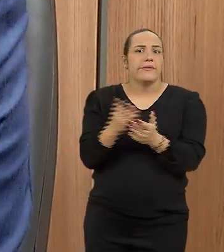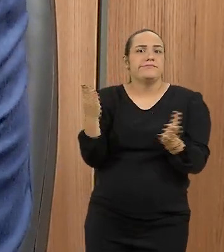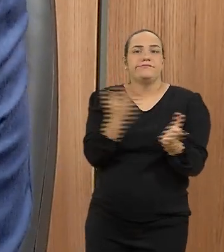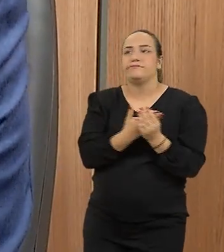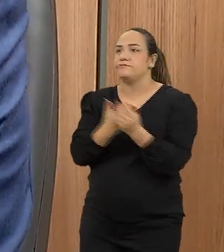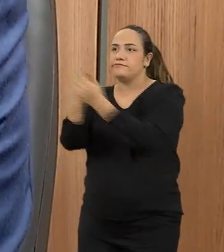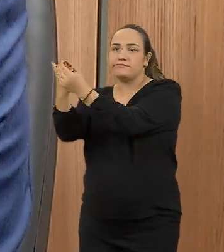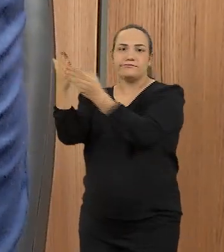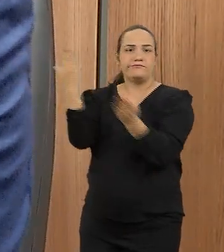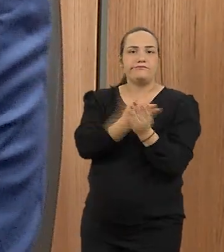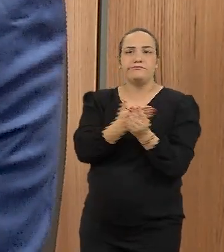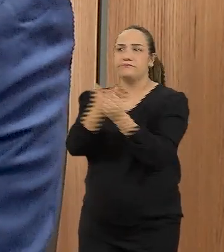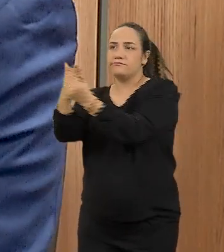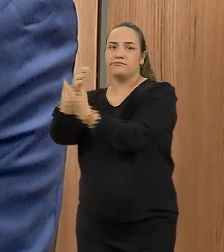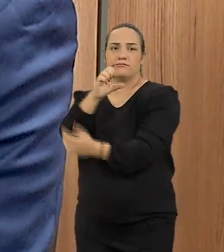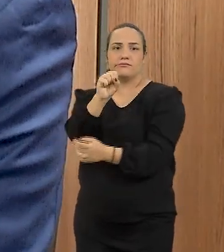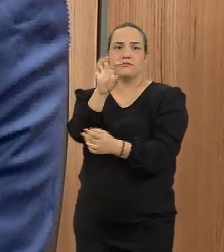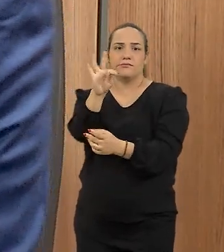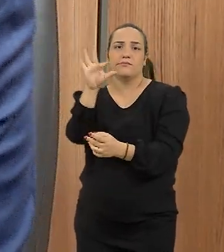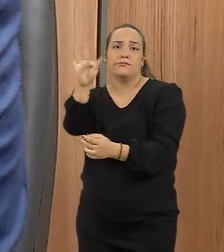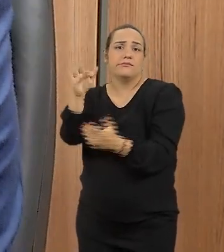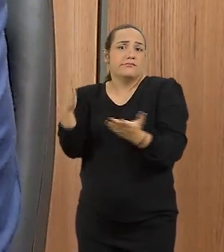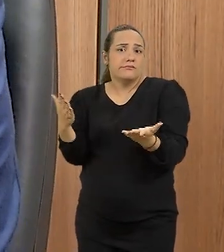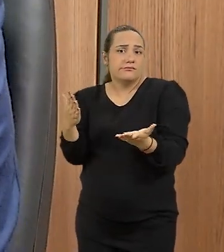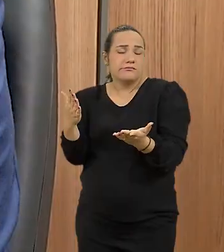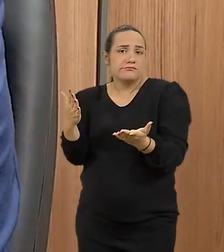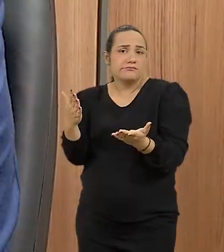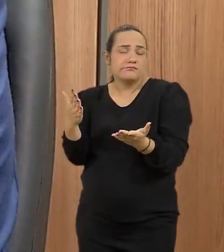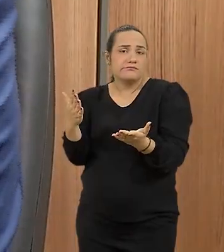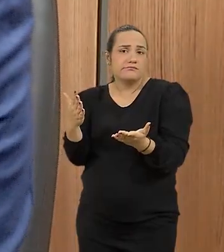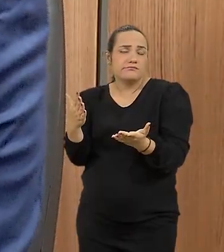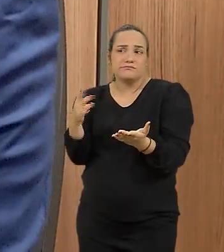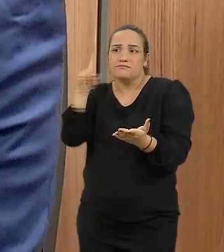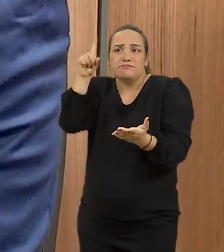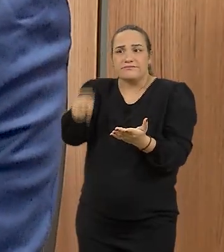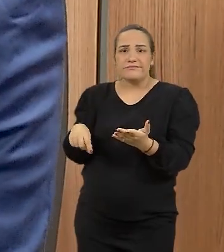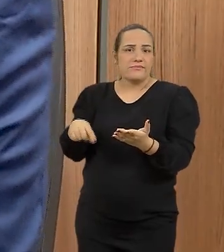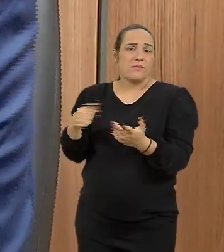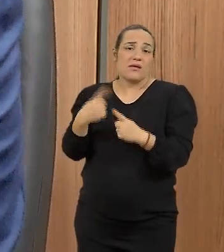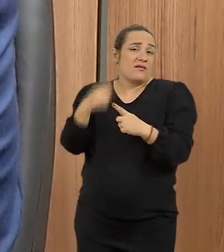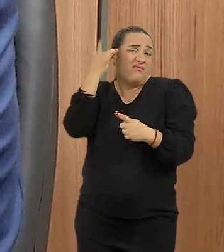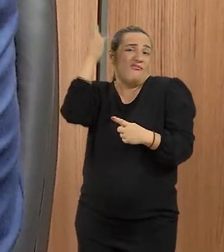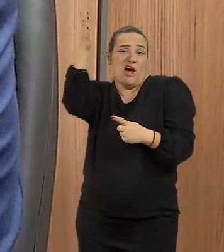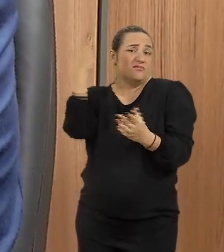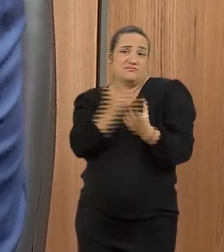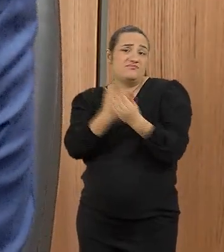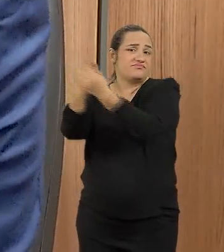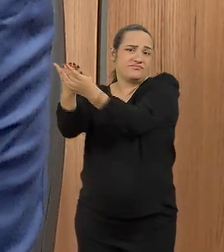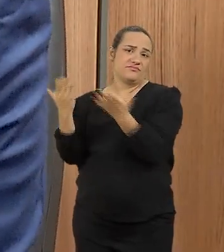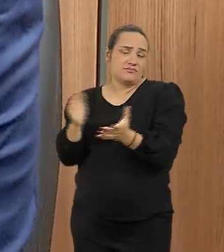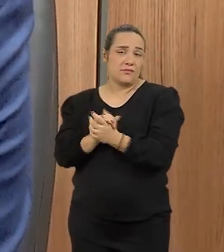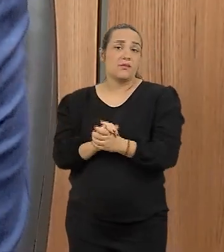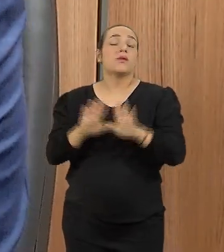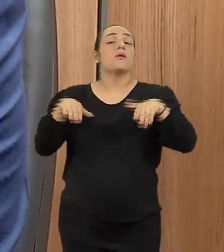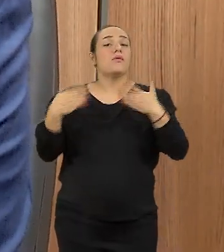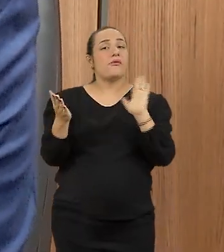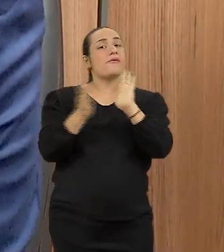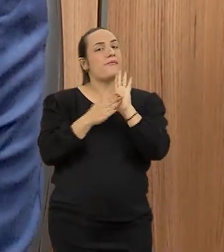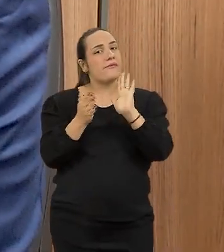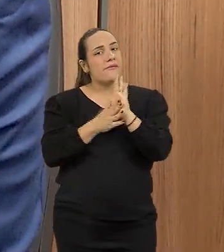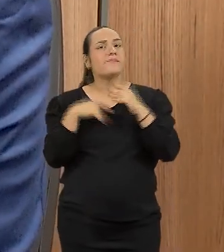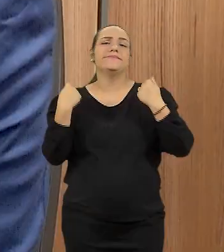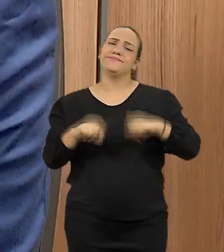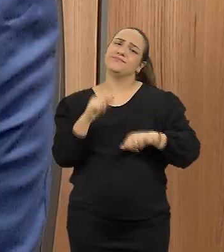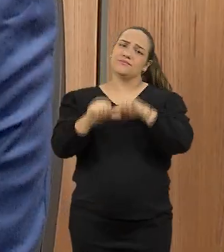esses interesses no Supremo Tribunal Federal por conta da judicialização, por conta do acesso à jurisdição. Então, uma das propostas que